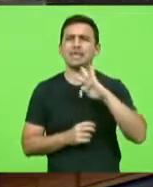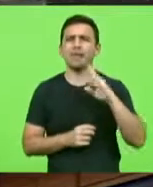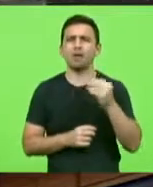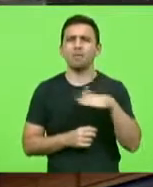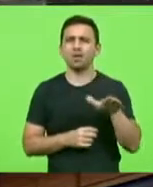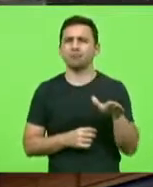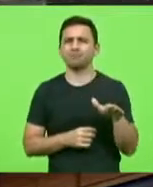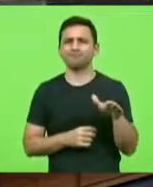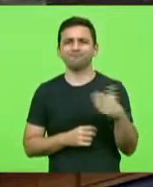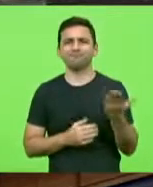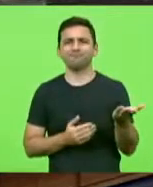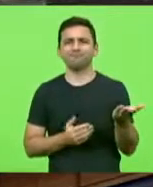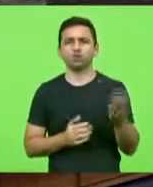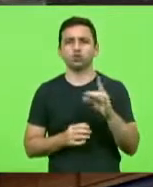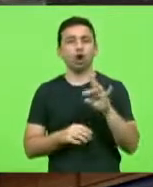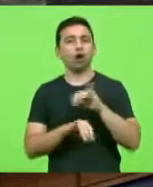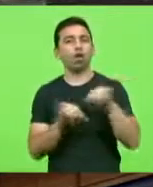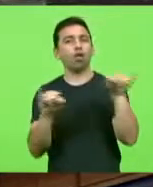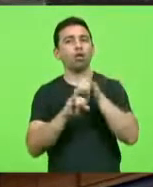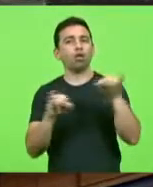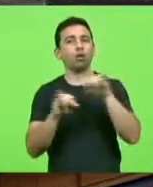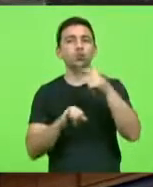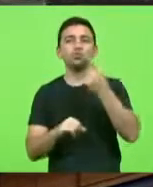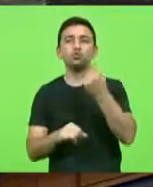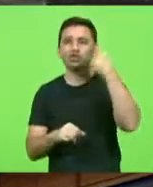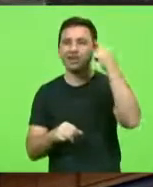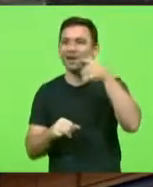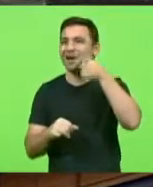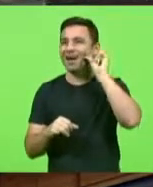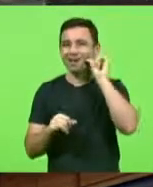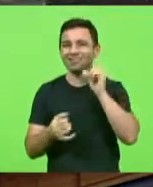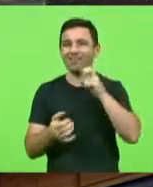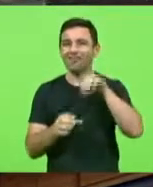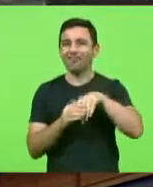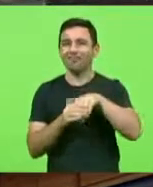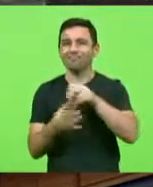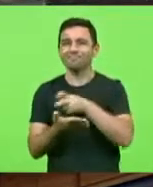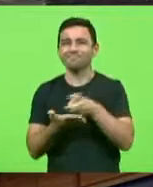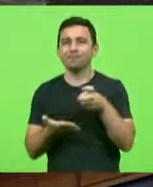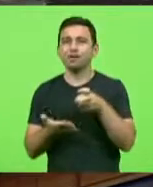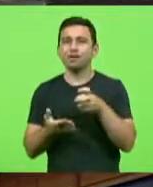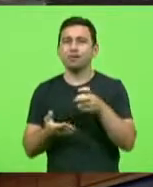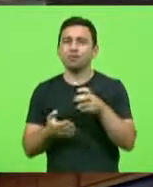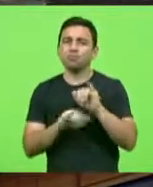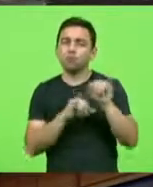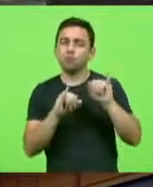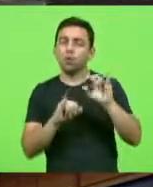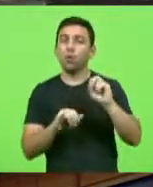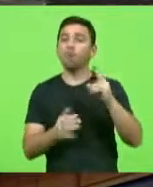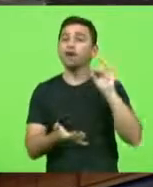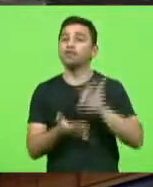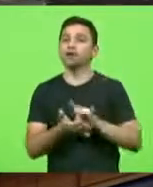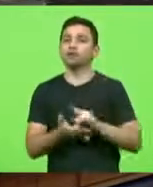era simplesmente uma propaganda num dia antes da votação ou se esse valor realmente existe.